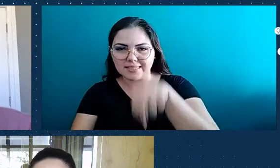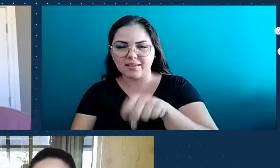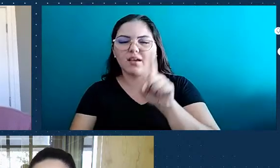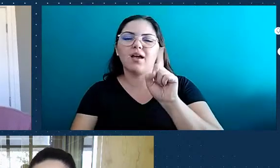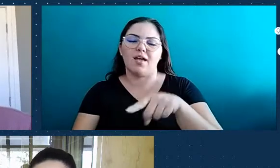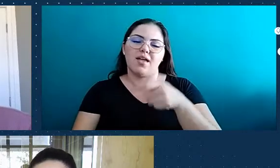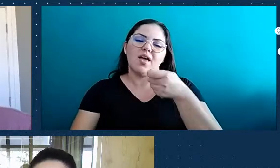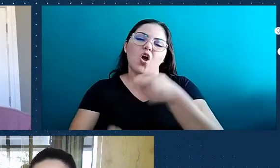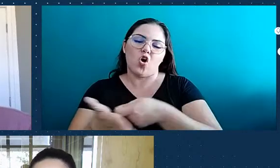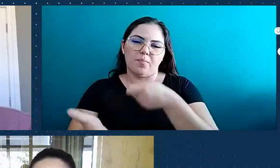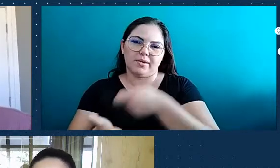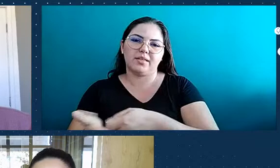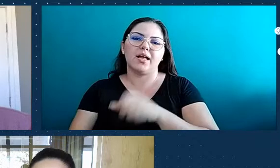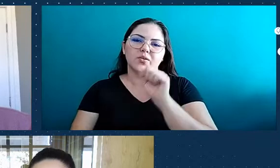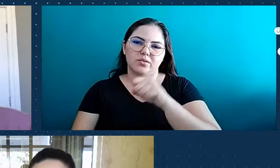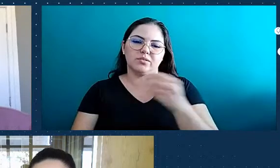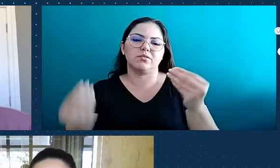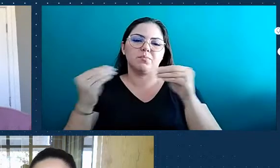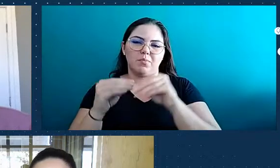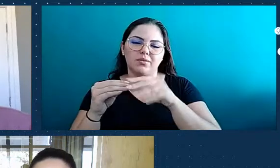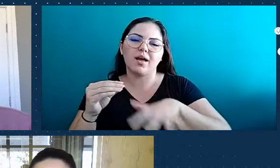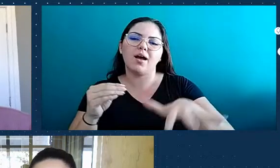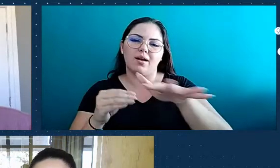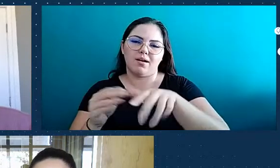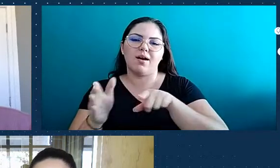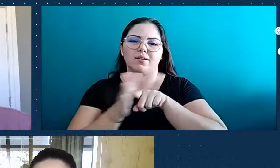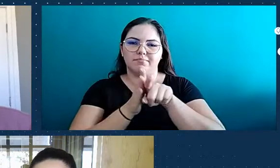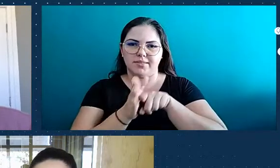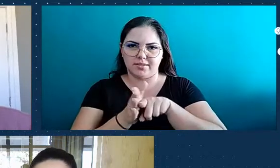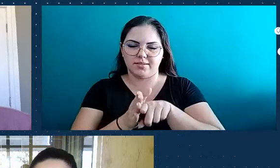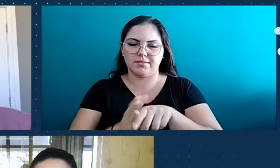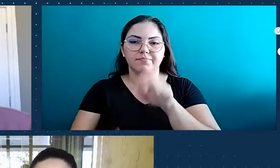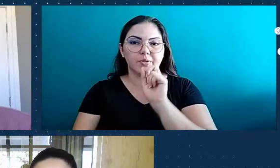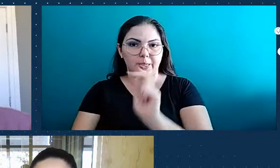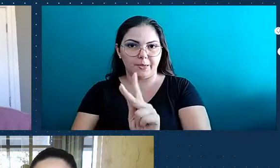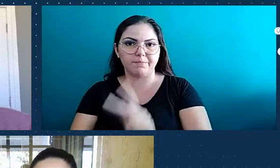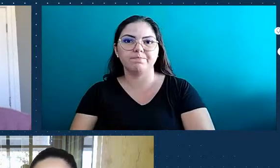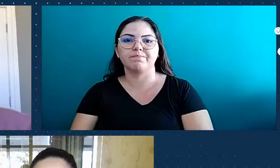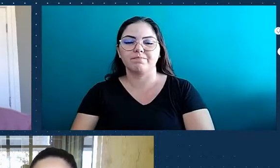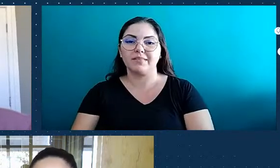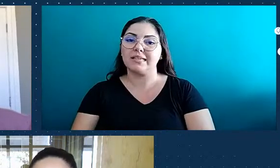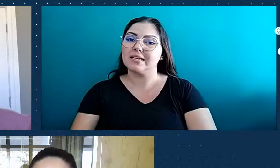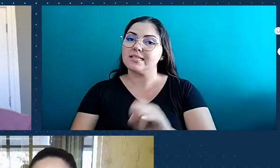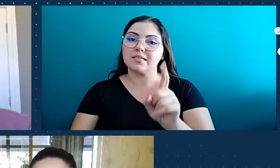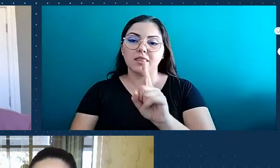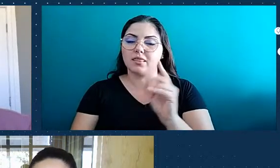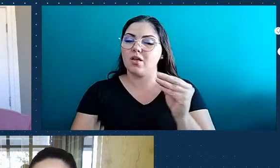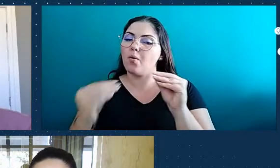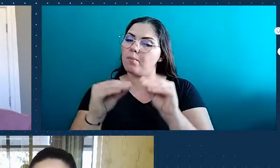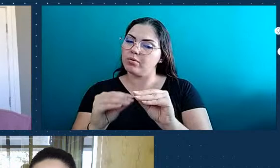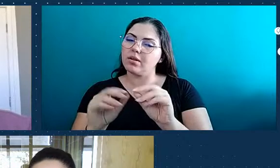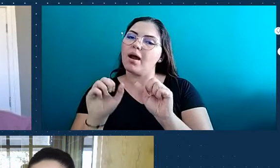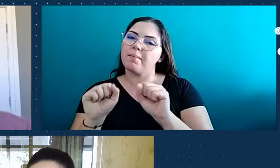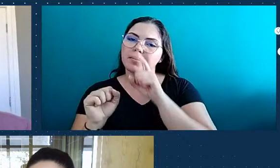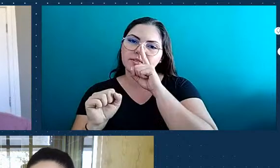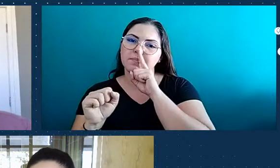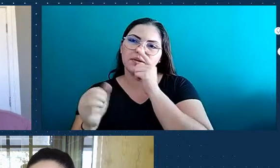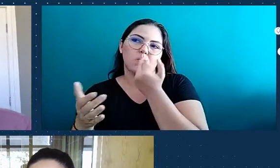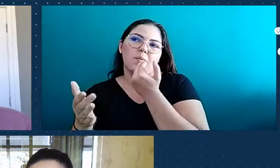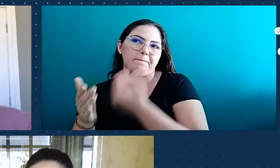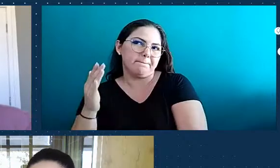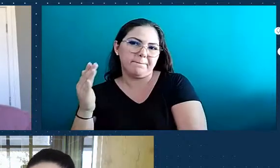obrigatoriamente necessário colocar, né? E não colocar pode ser arriscado, sim. Respondo que sim para você.